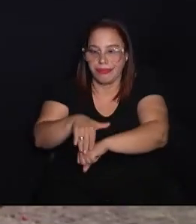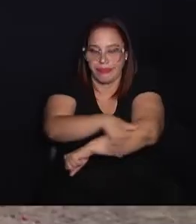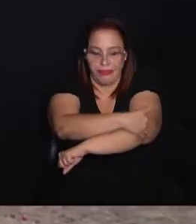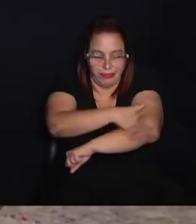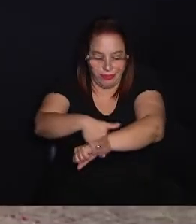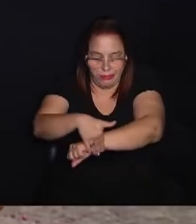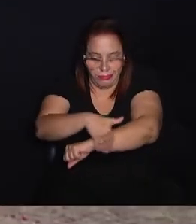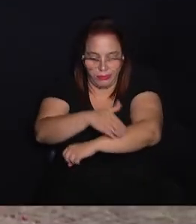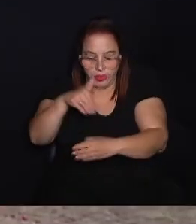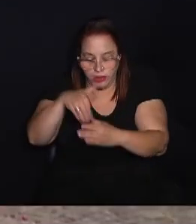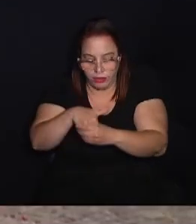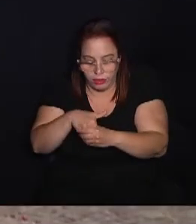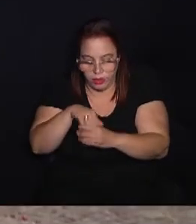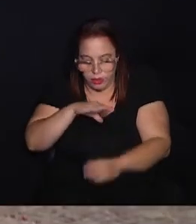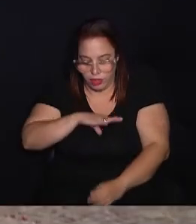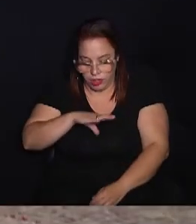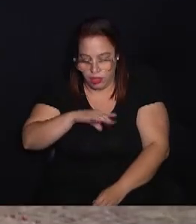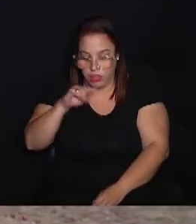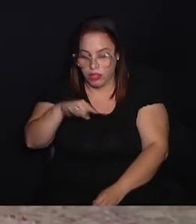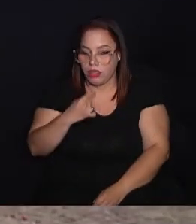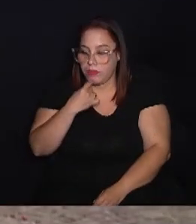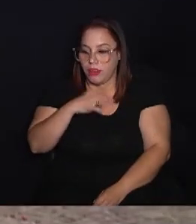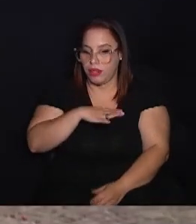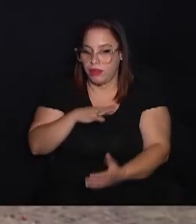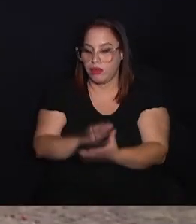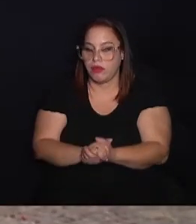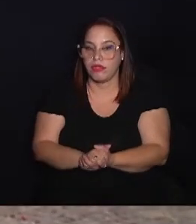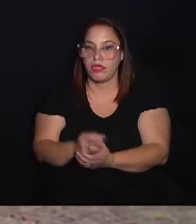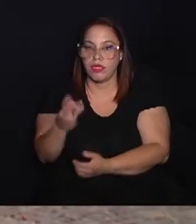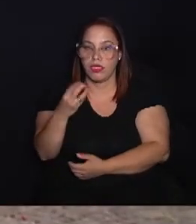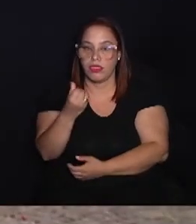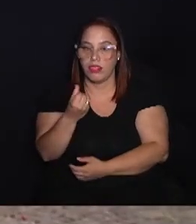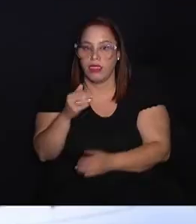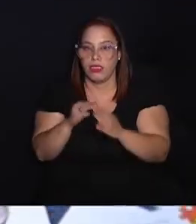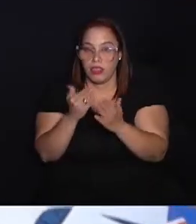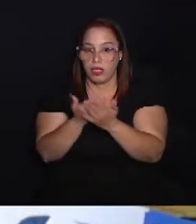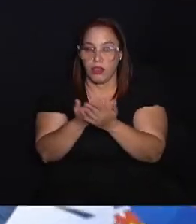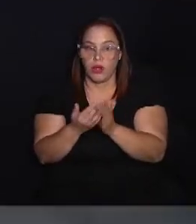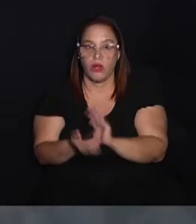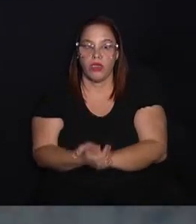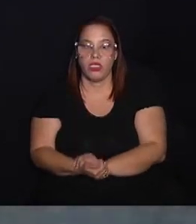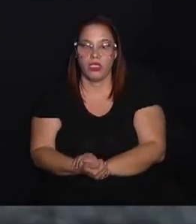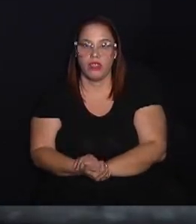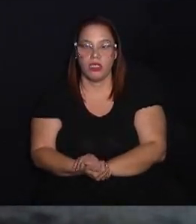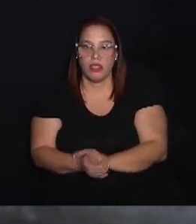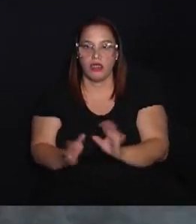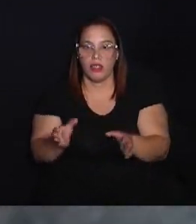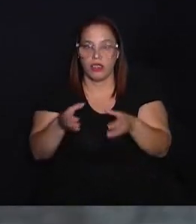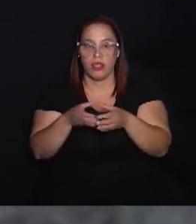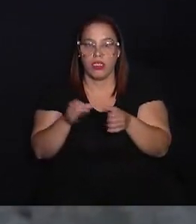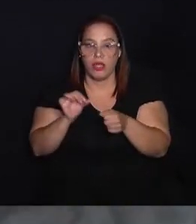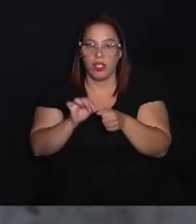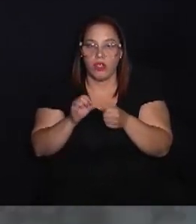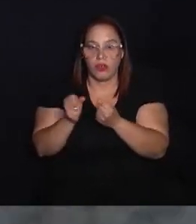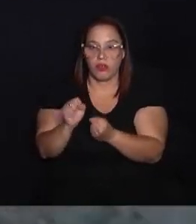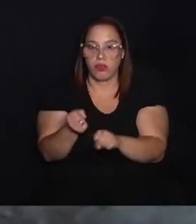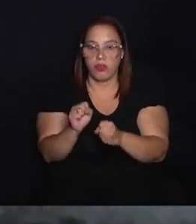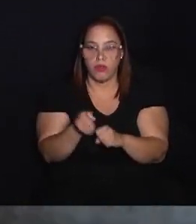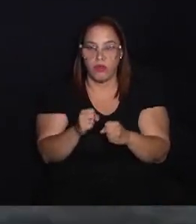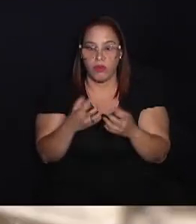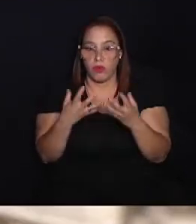nesse processo. Campinas é uma cidade maravilhosa. E eu pude constatar agora, andando na cidade inteira, primeiro, conversando